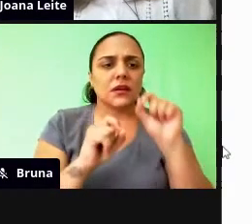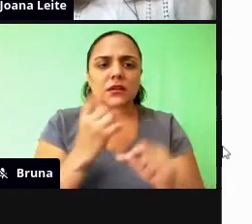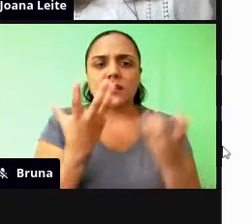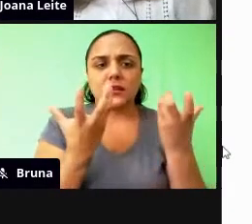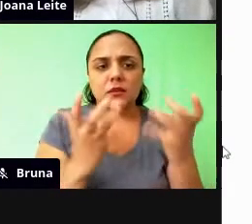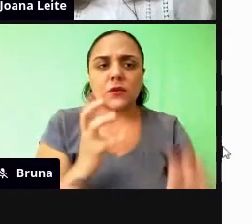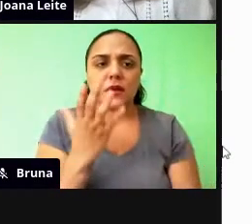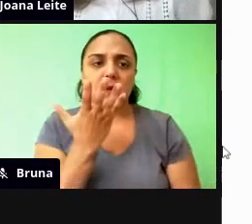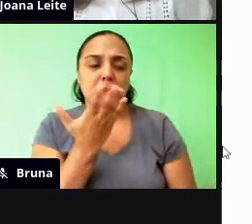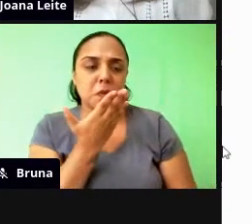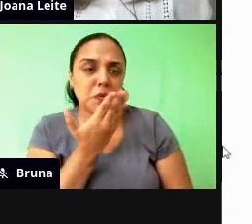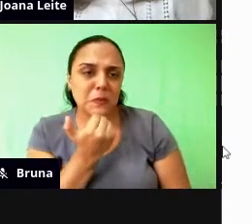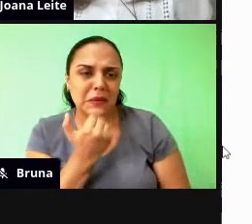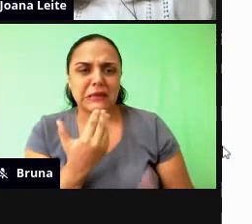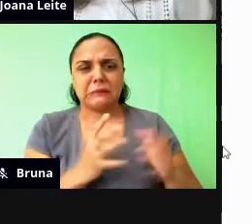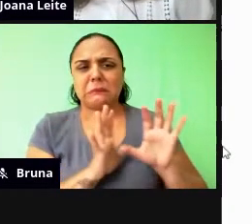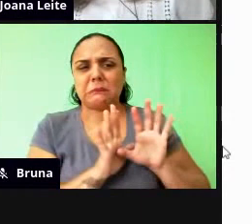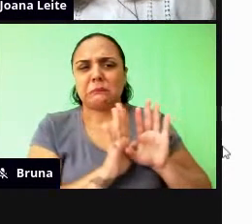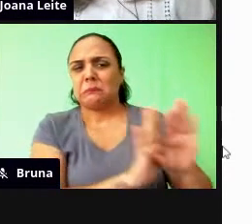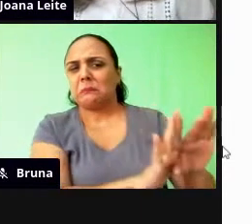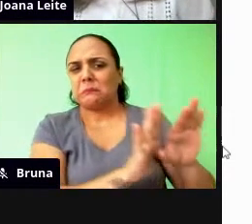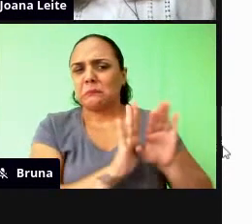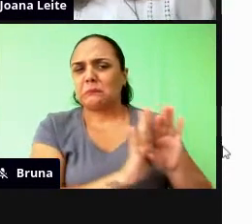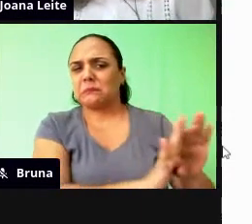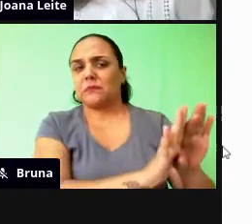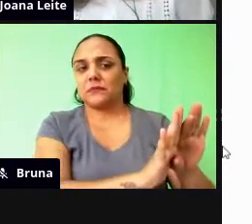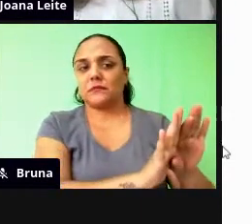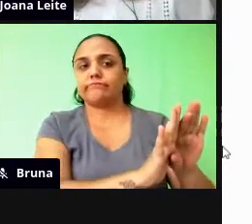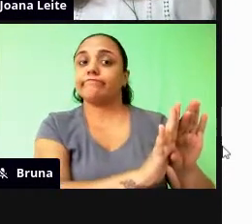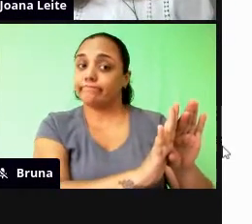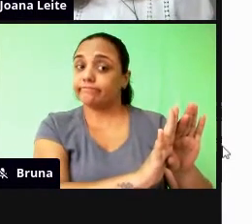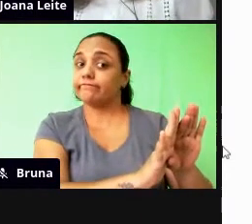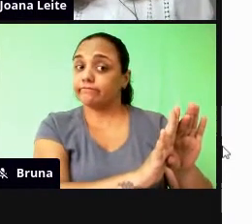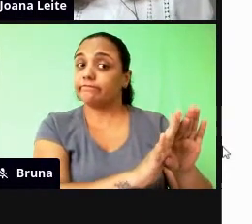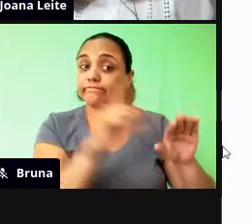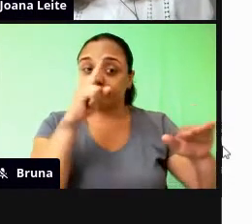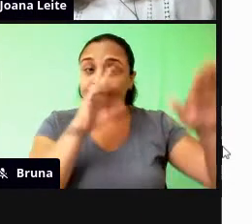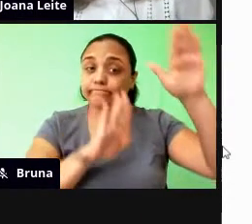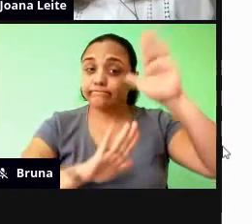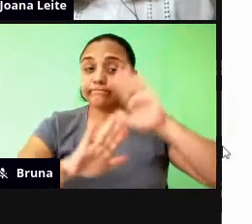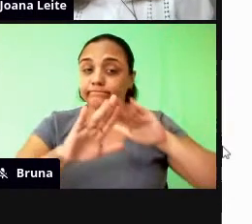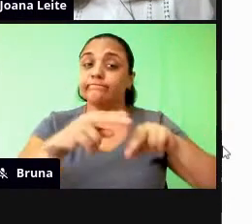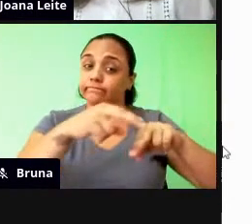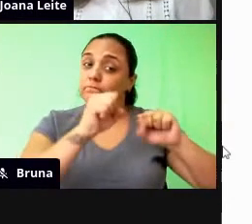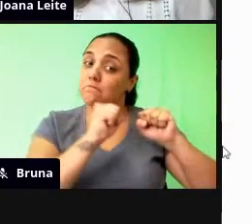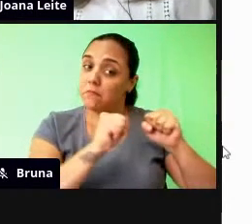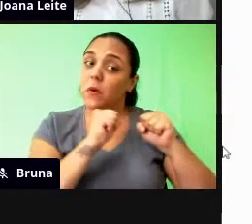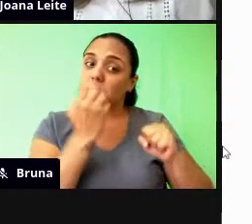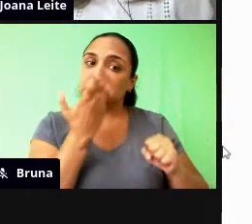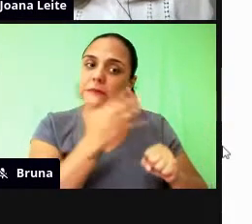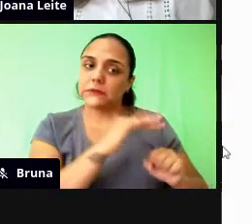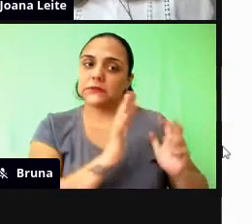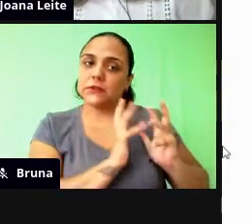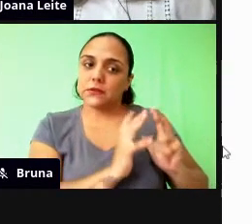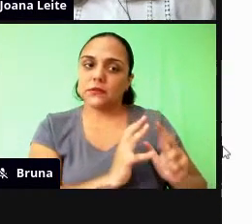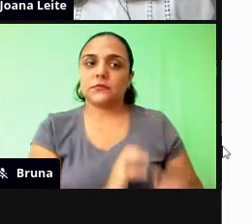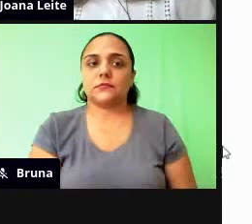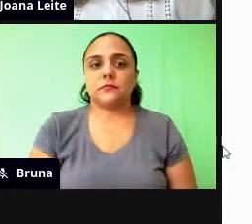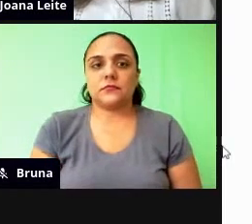foram percebidas ainda outras características. Mas é um sinal de alerta que a gente precisa ficar atento